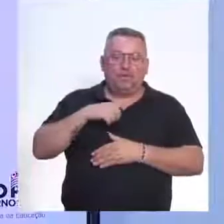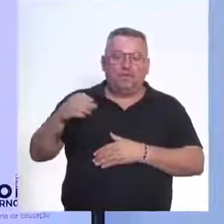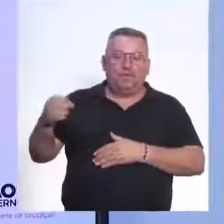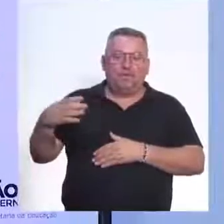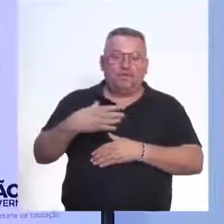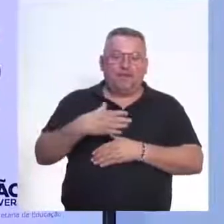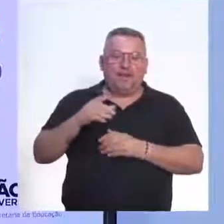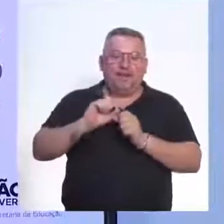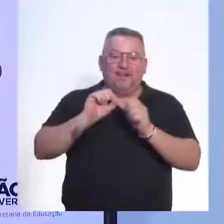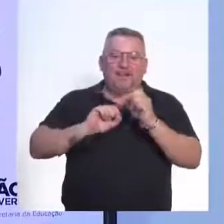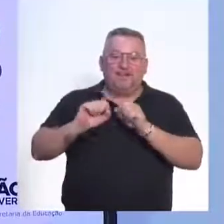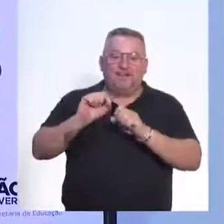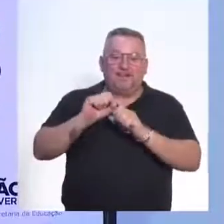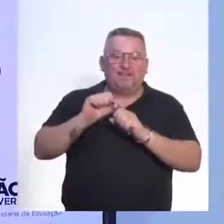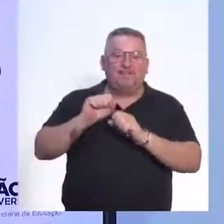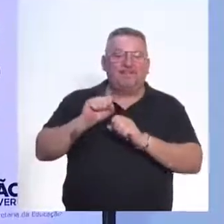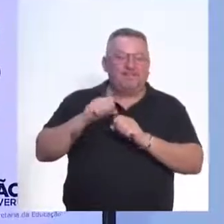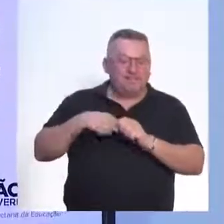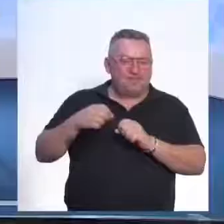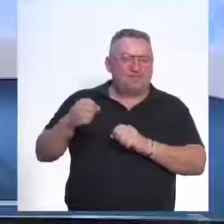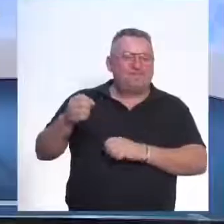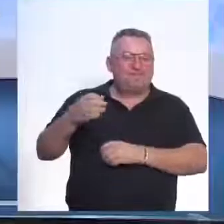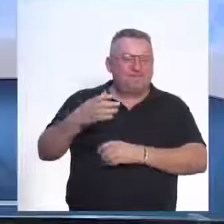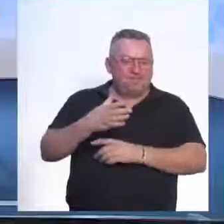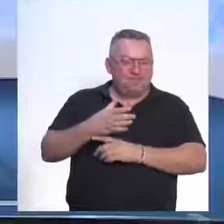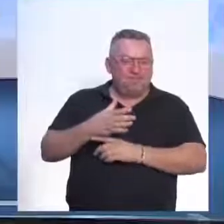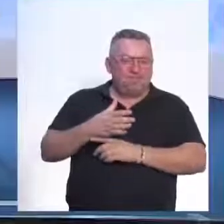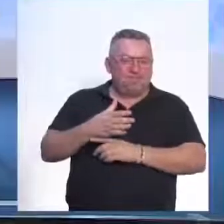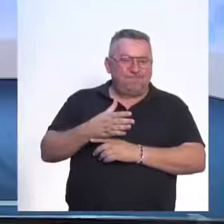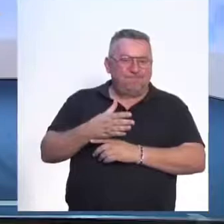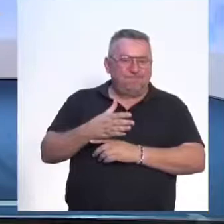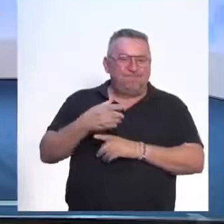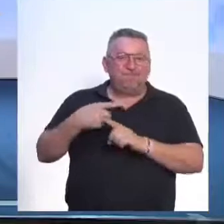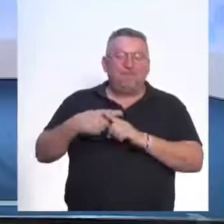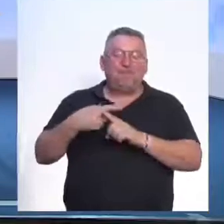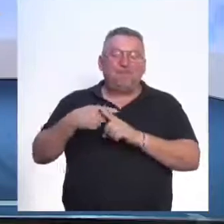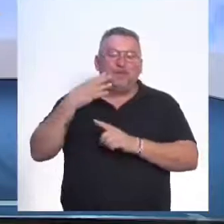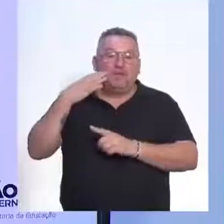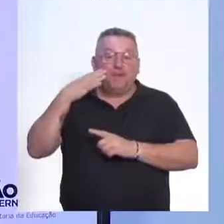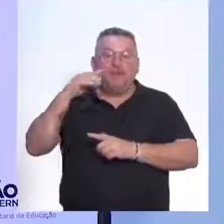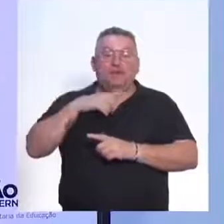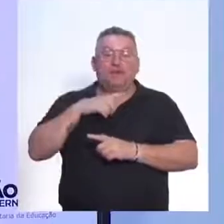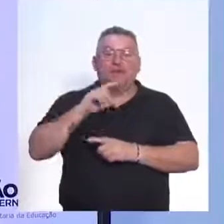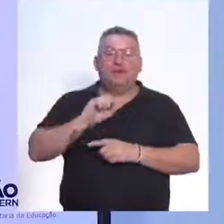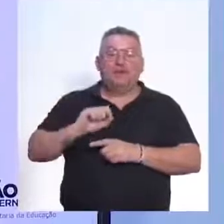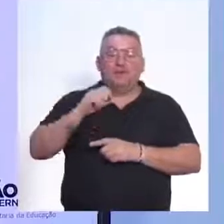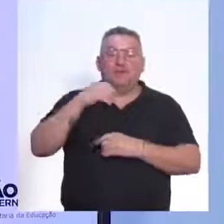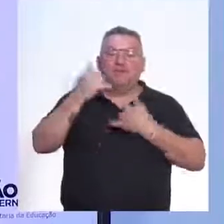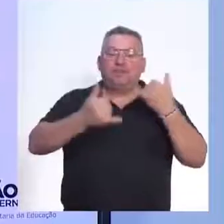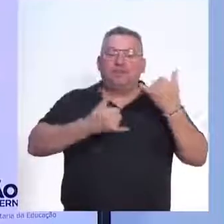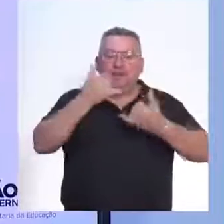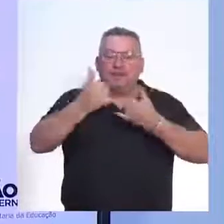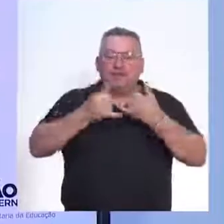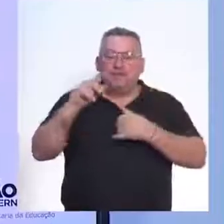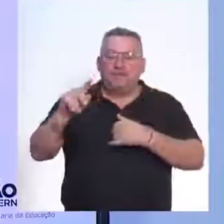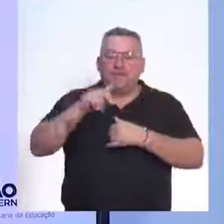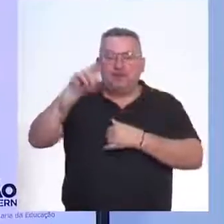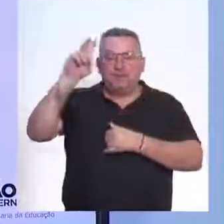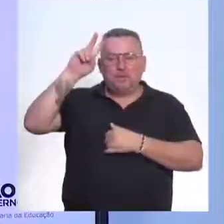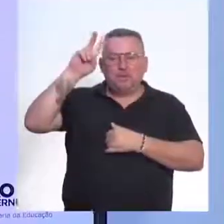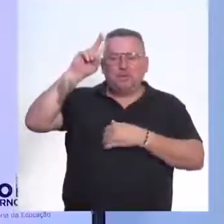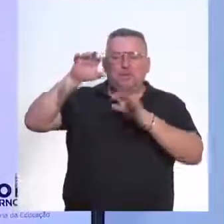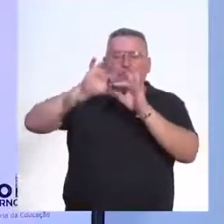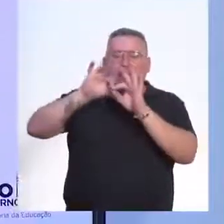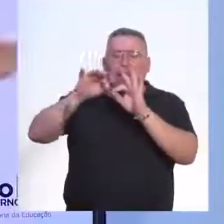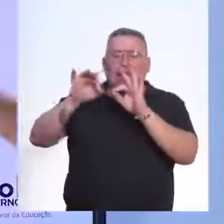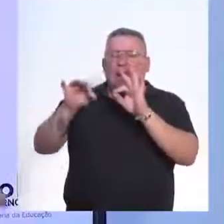Nós vamos fazer um teste. Fiquei sabendo disso. Sim, porque você sabe que tem aquela brincadeira, né? Professor de história fala